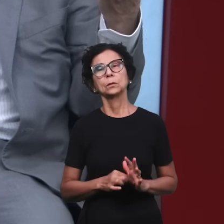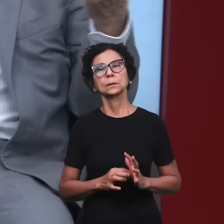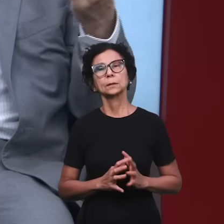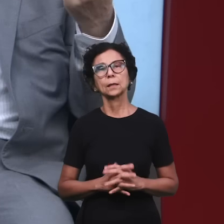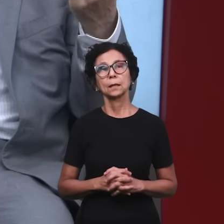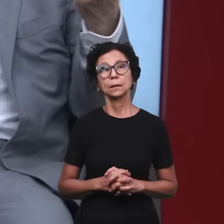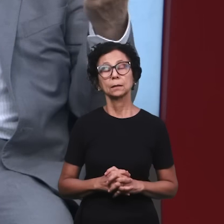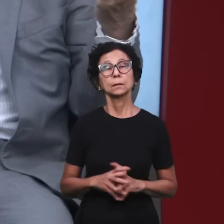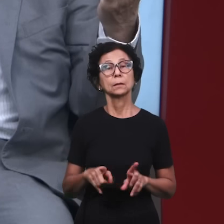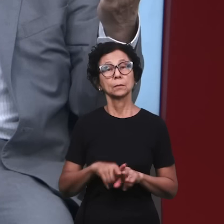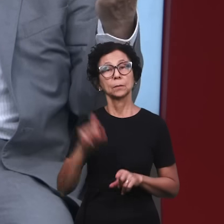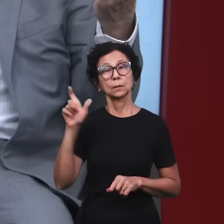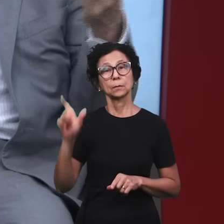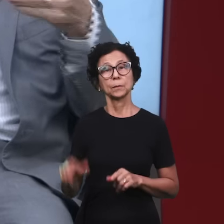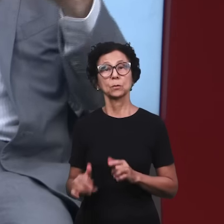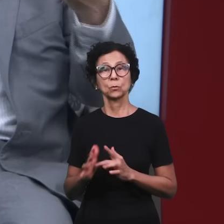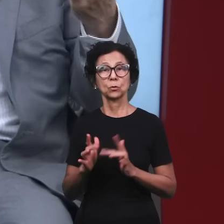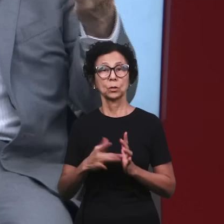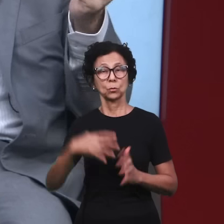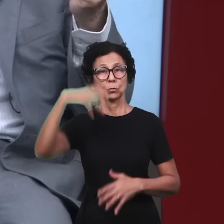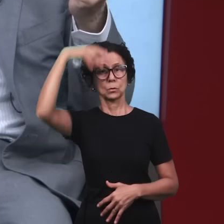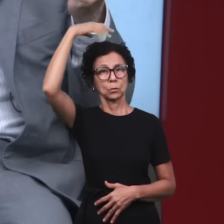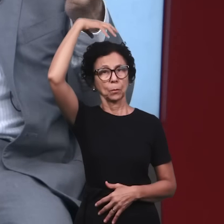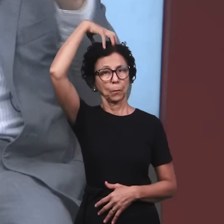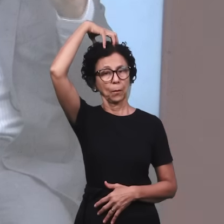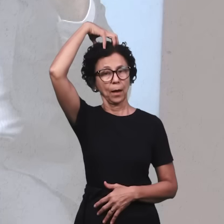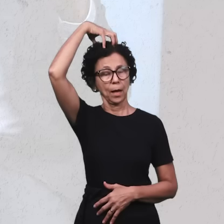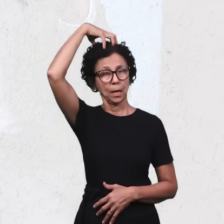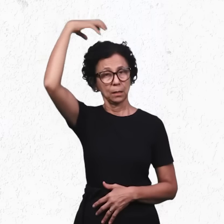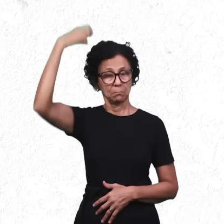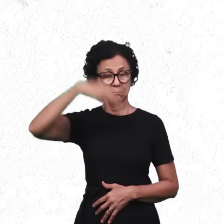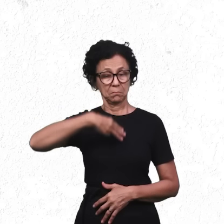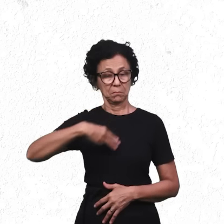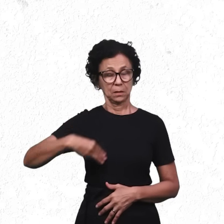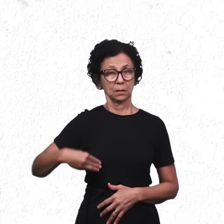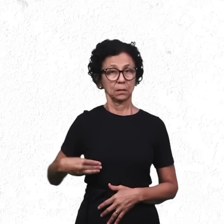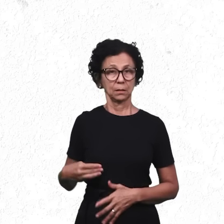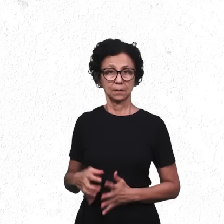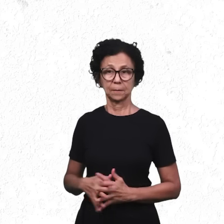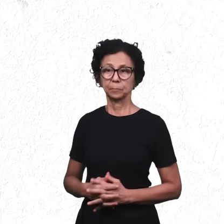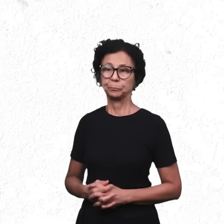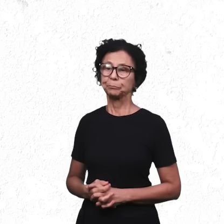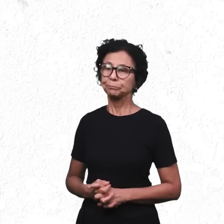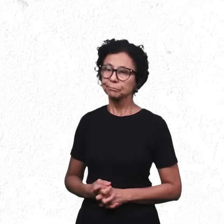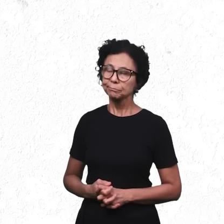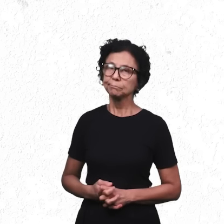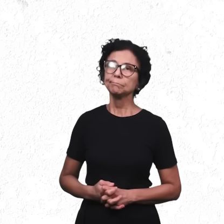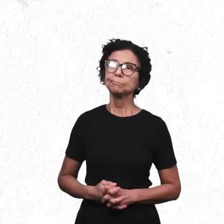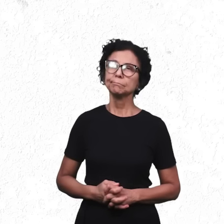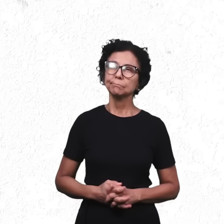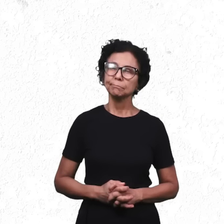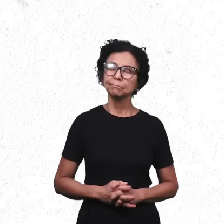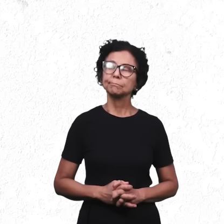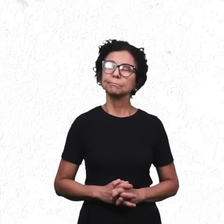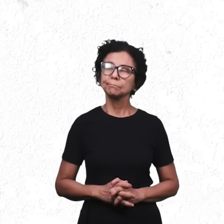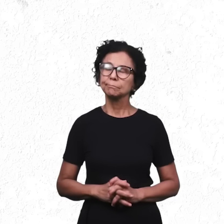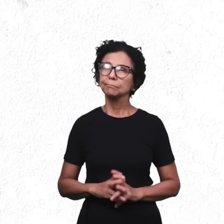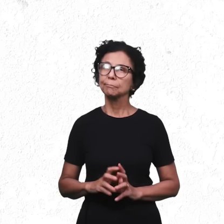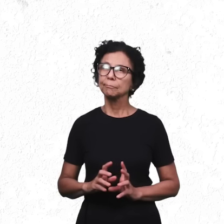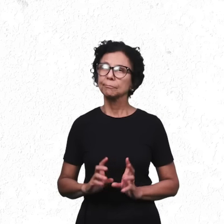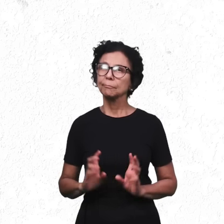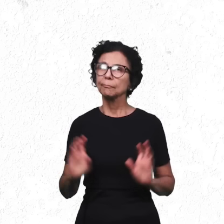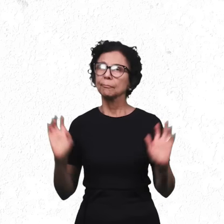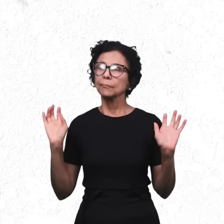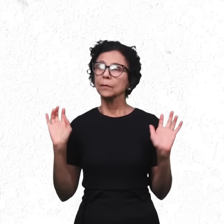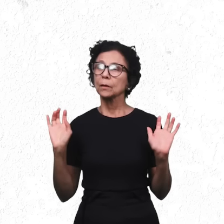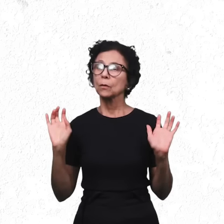Jesus, o Rei, o verdadeiro Messias, ou o Messias, a palavra diz assim: depois virá o fim, quando tiver entregado